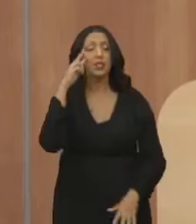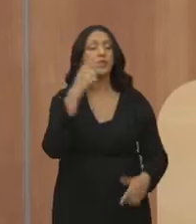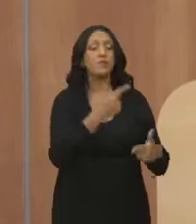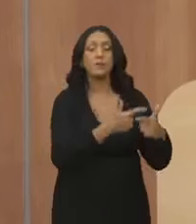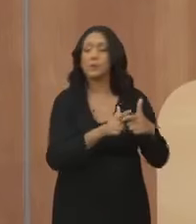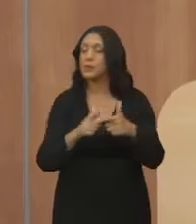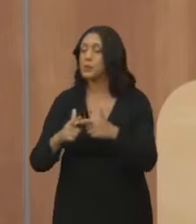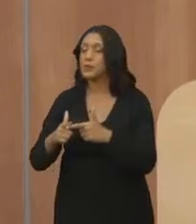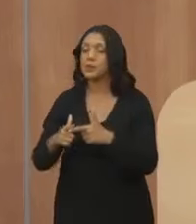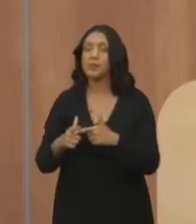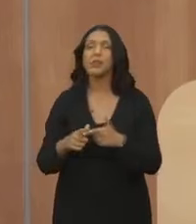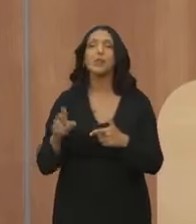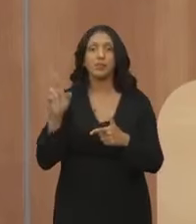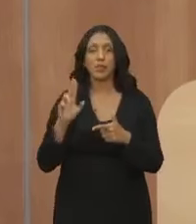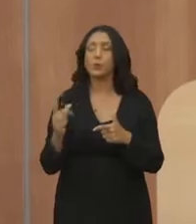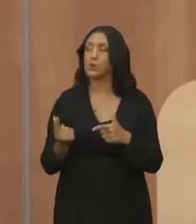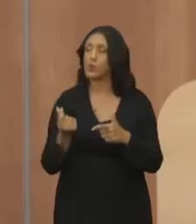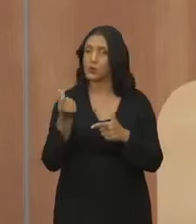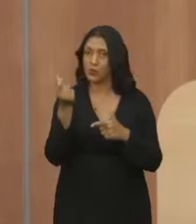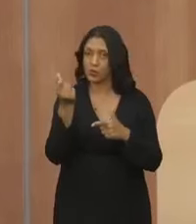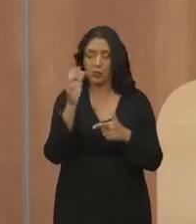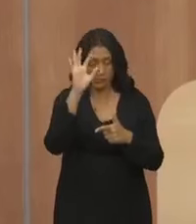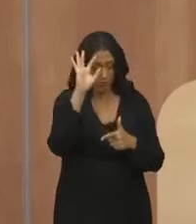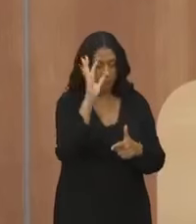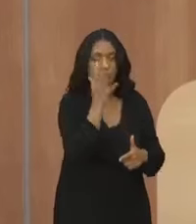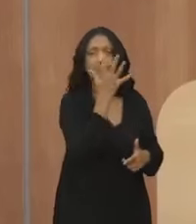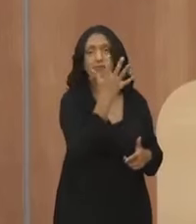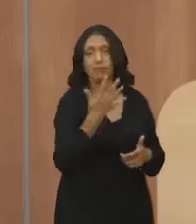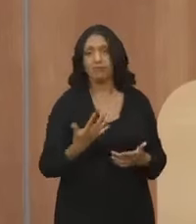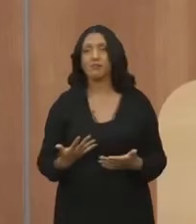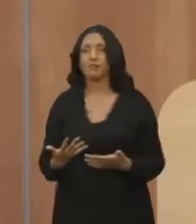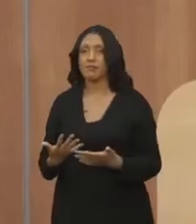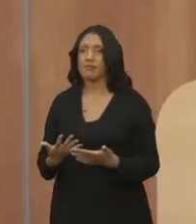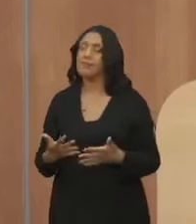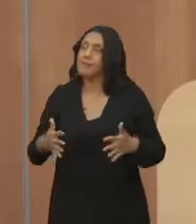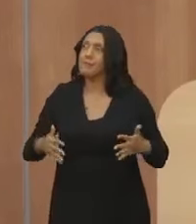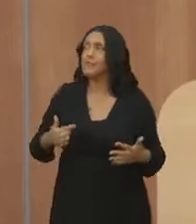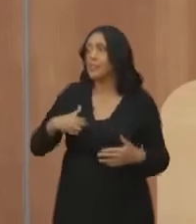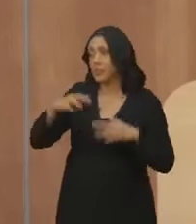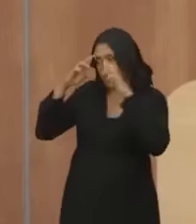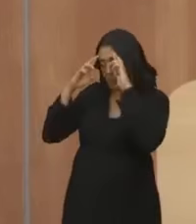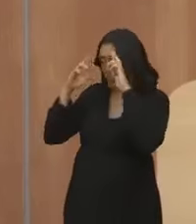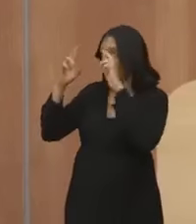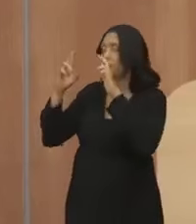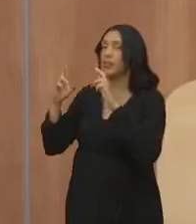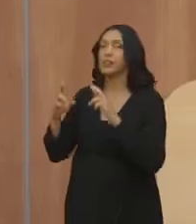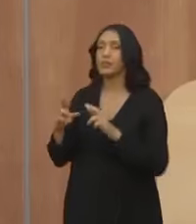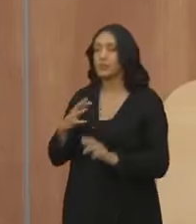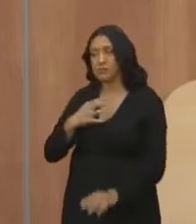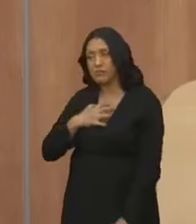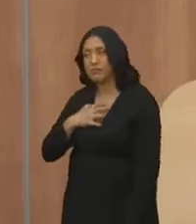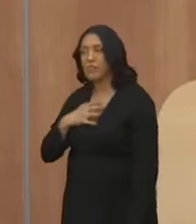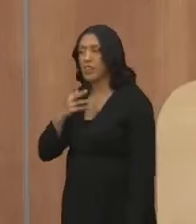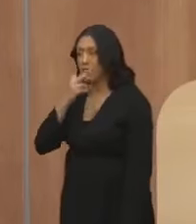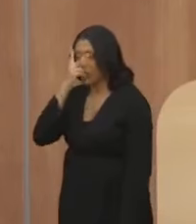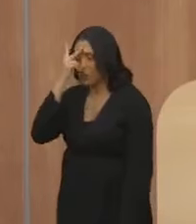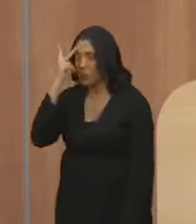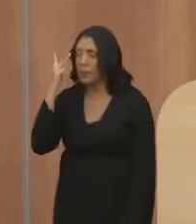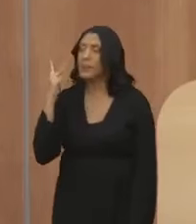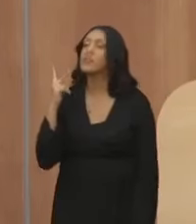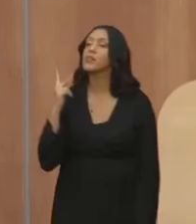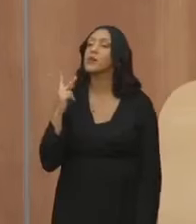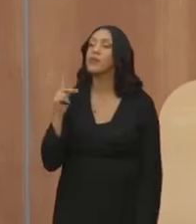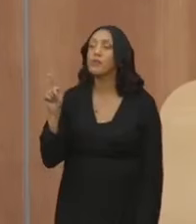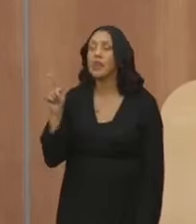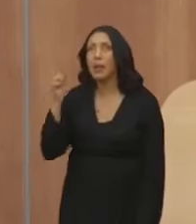limitados. Então, com todo respeito àqueles que pensam ao contrário de mim, né, eu tenho muito